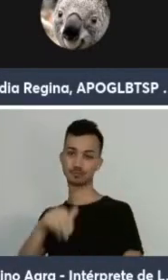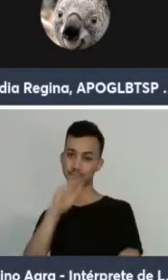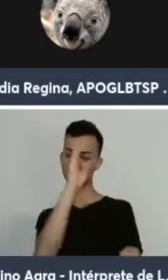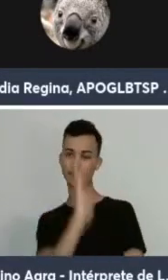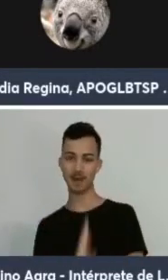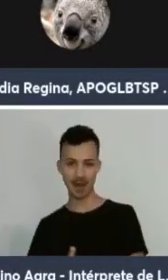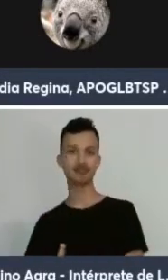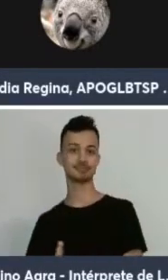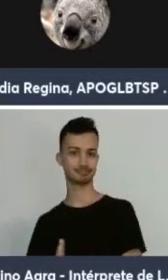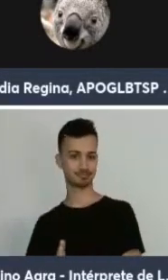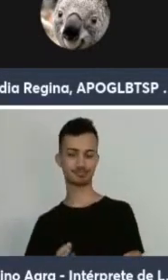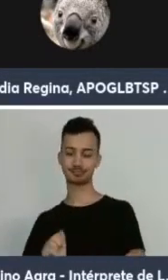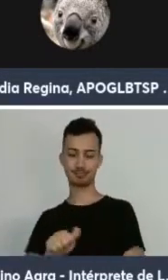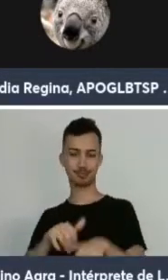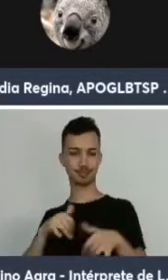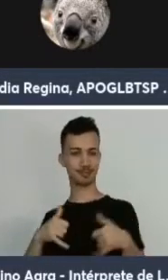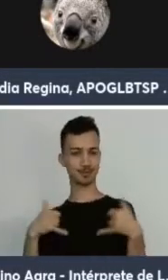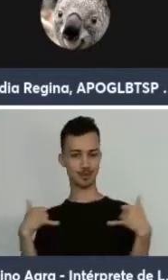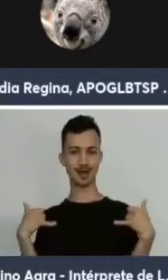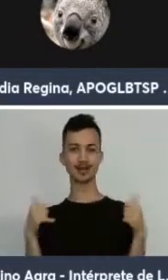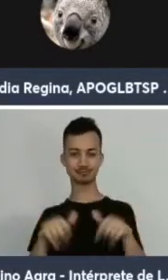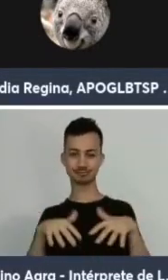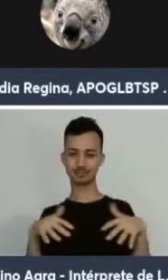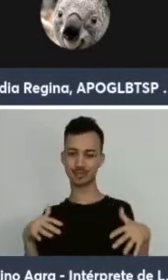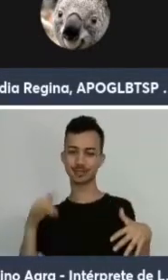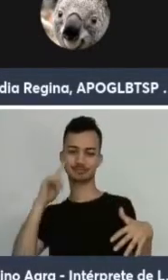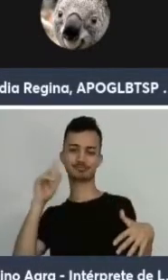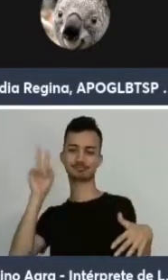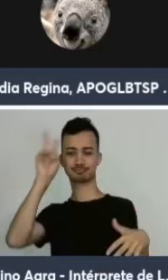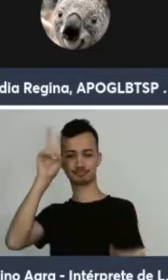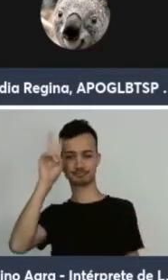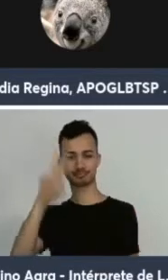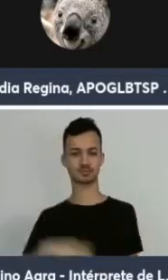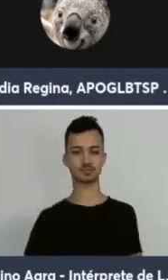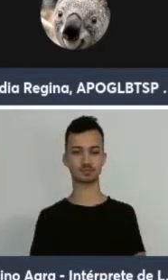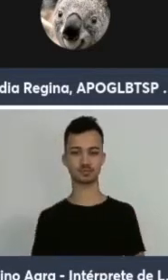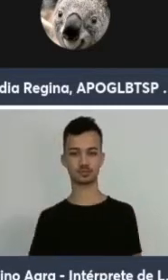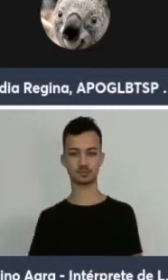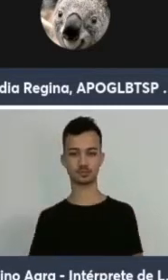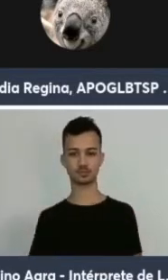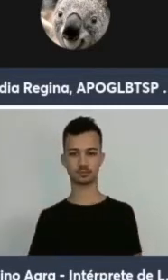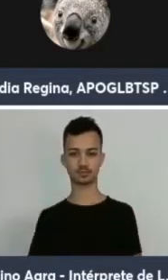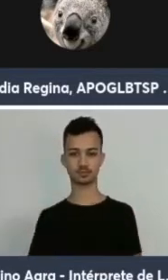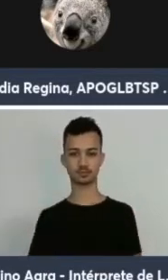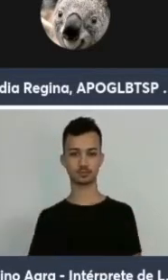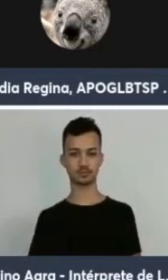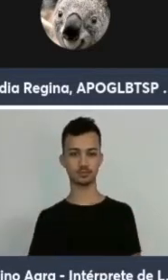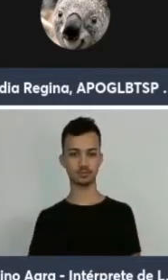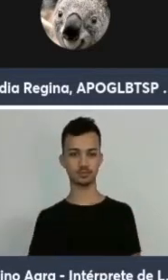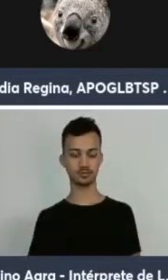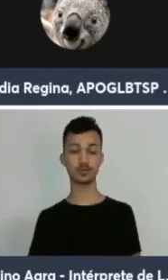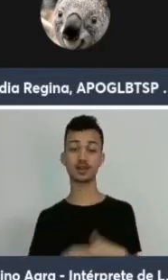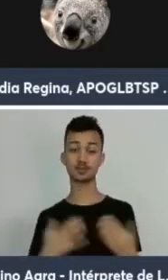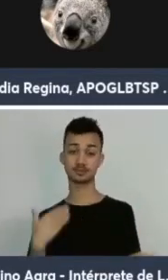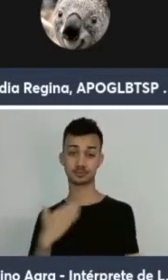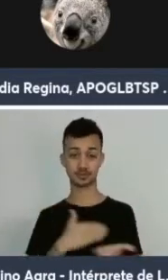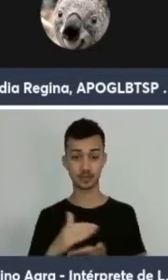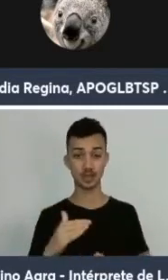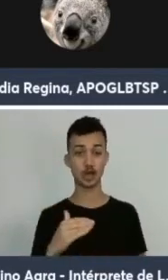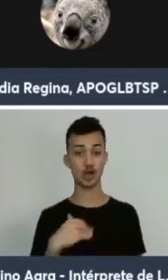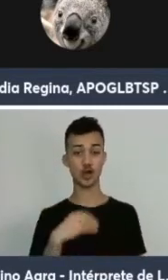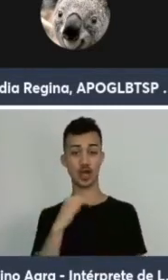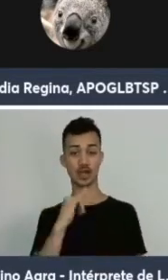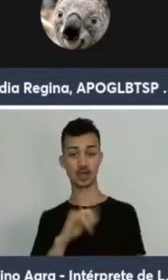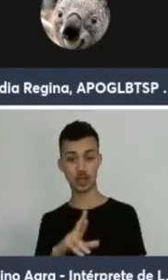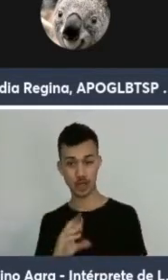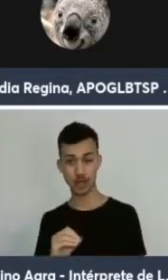e uma ativista também histórica do nosso movimento LGBT. Então eu passo a palavra já de imediato para o Ciro